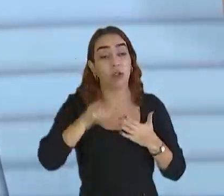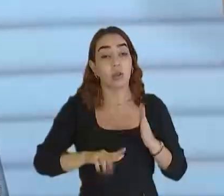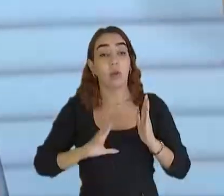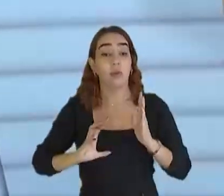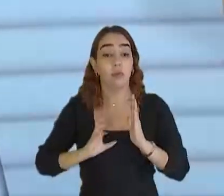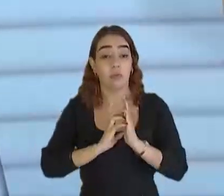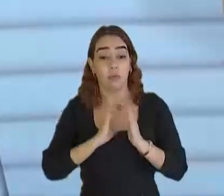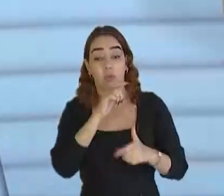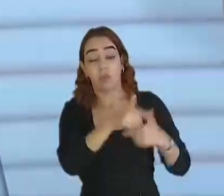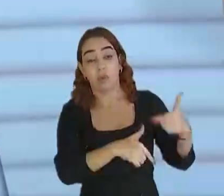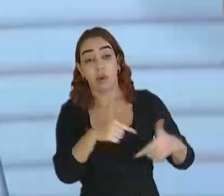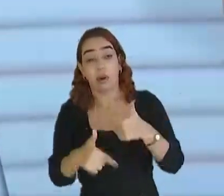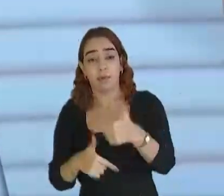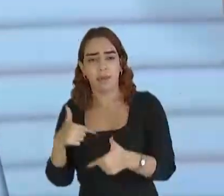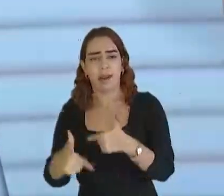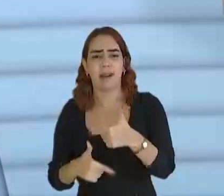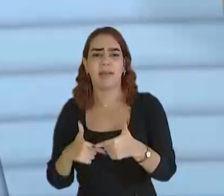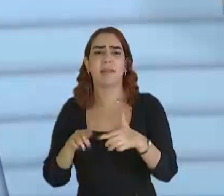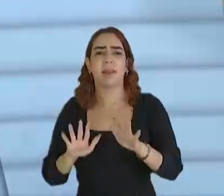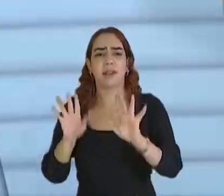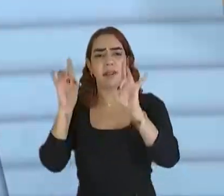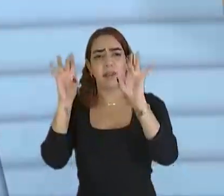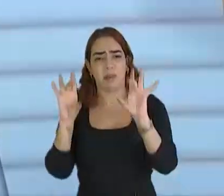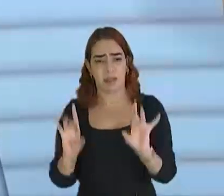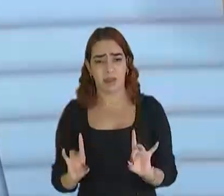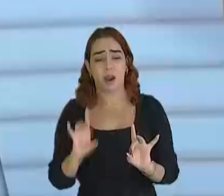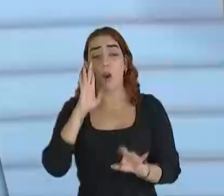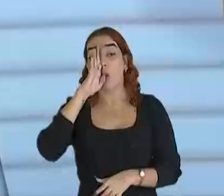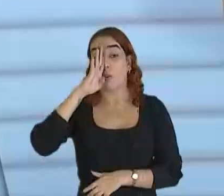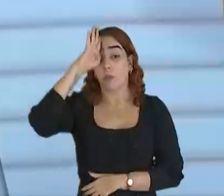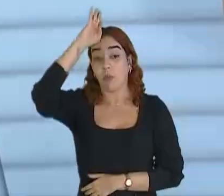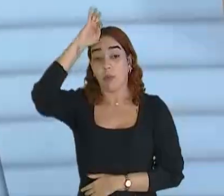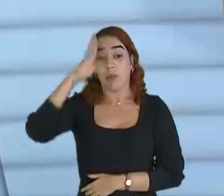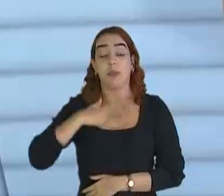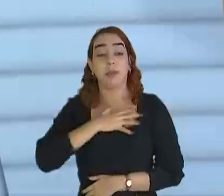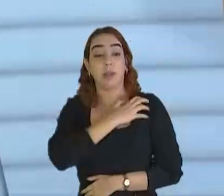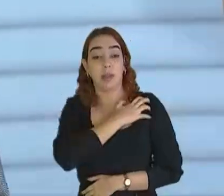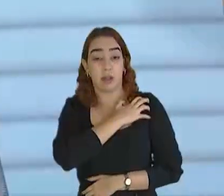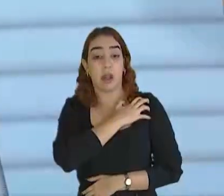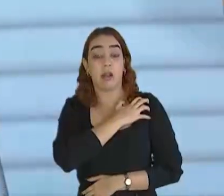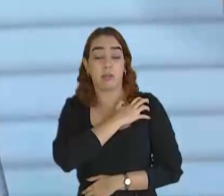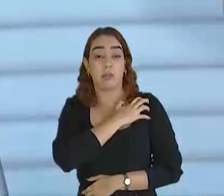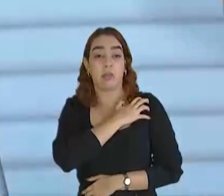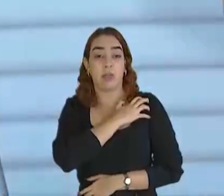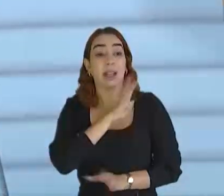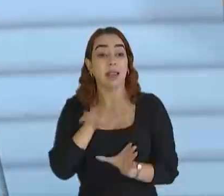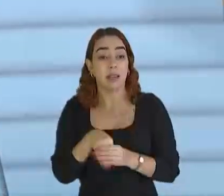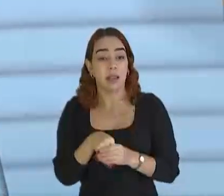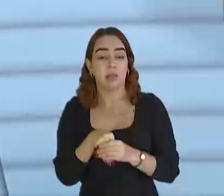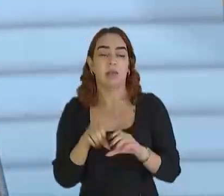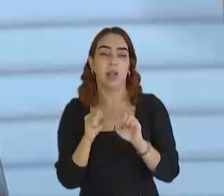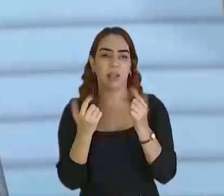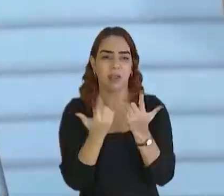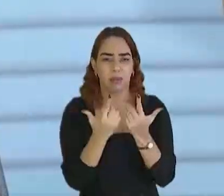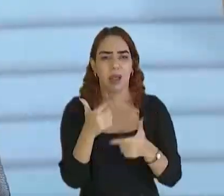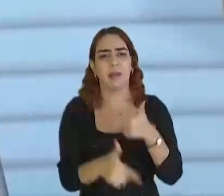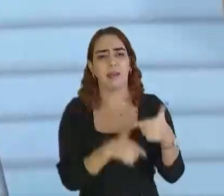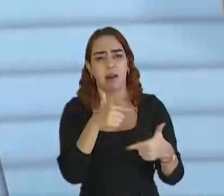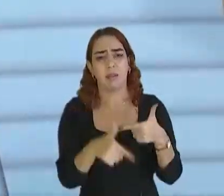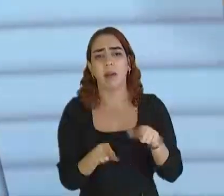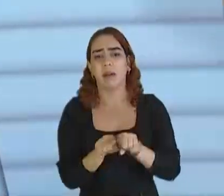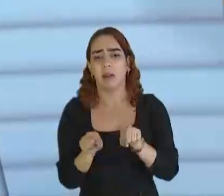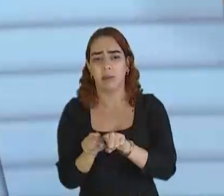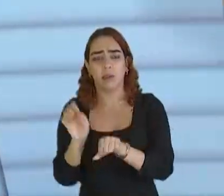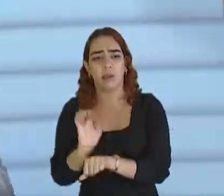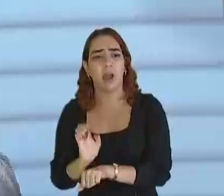né? Mas muito especialmente os bombeiros militares aqui da casa e do estado do Ceará, né, que entre